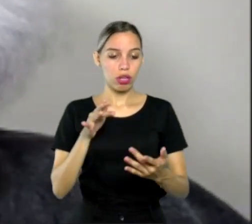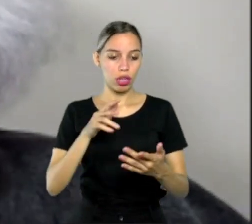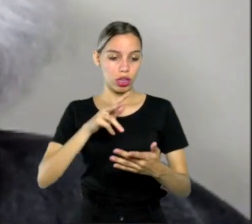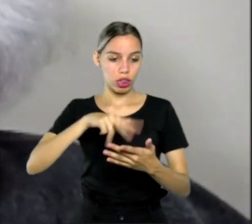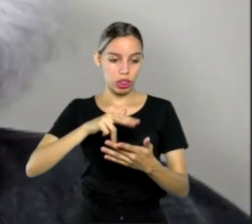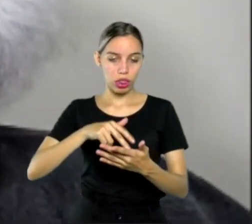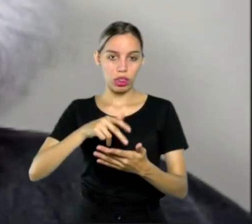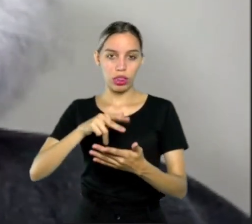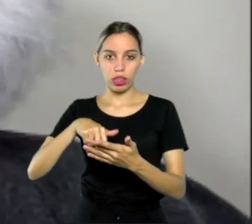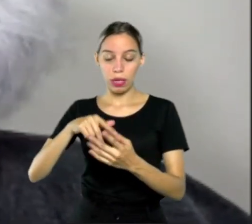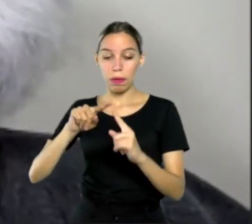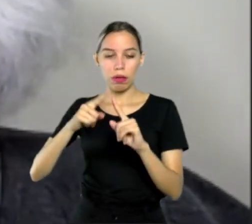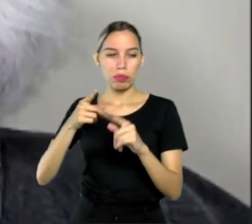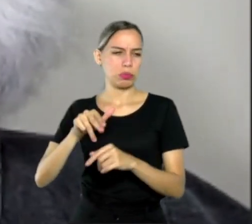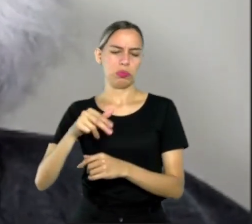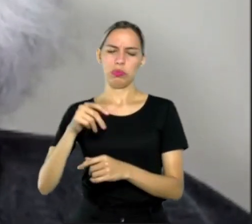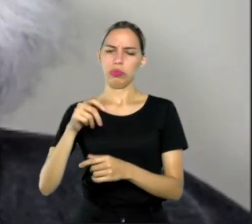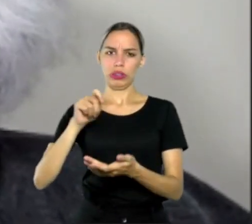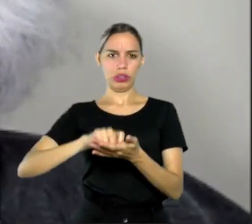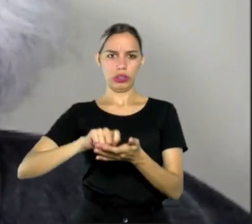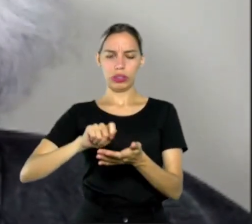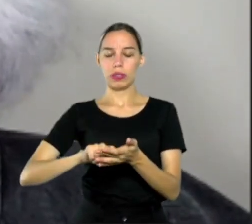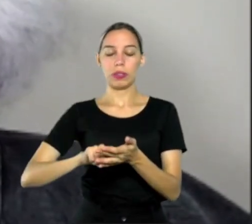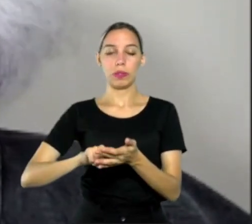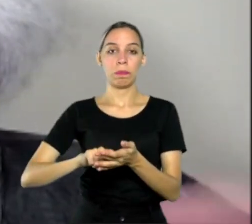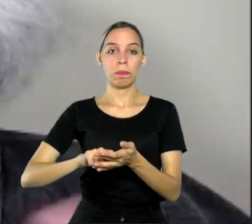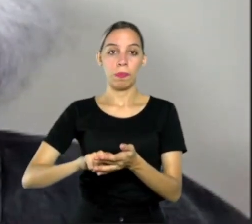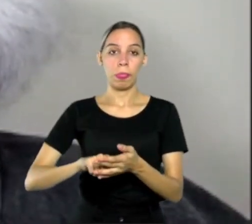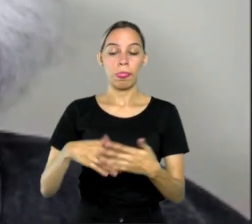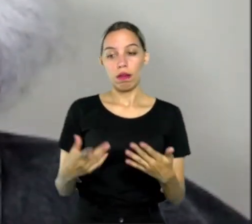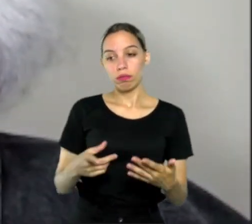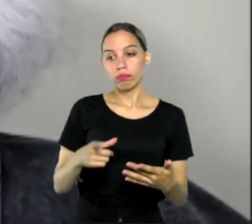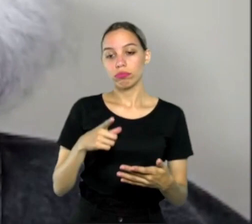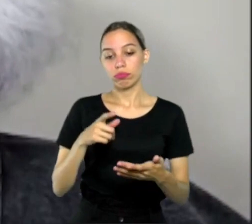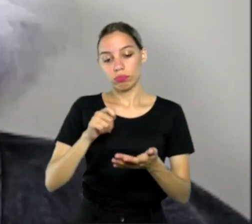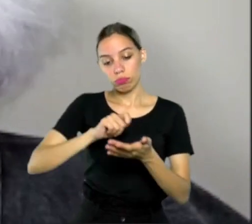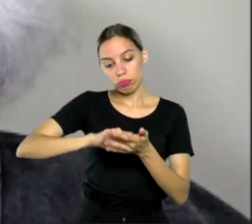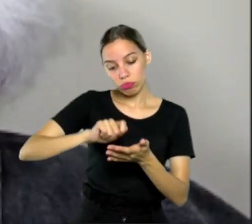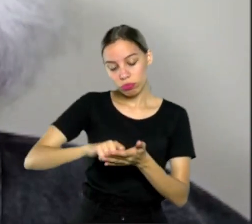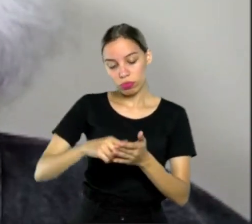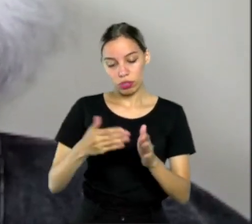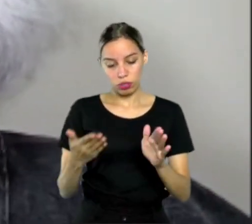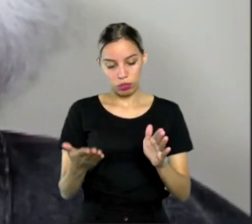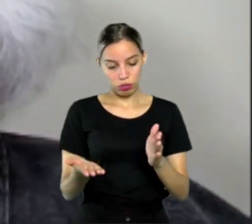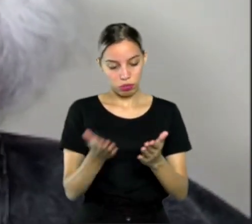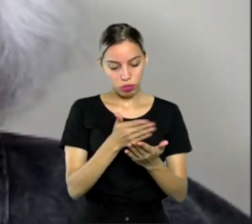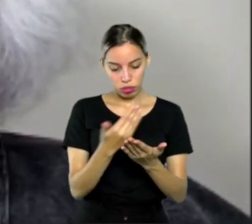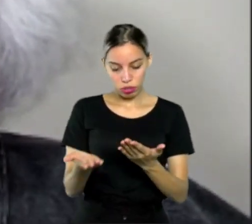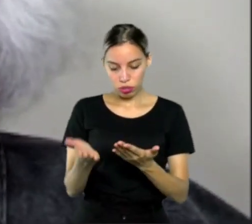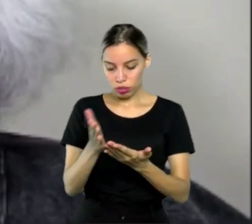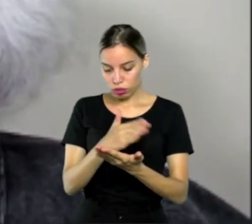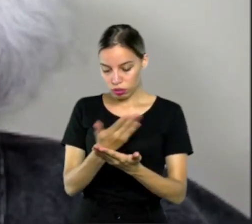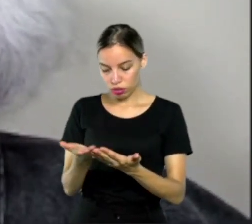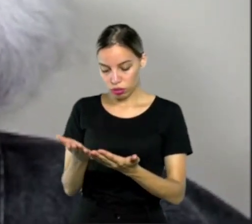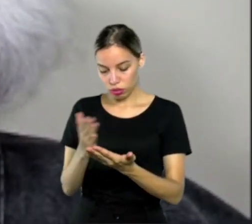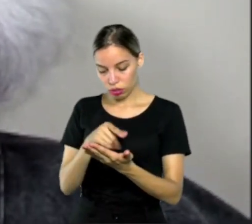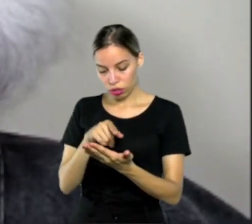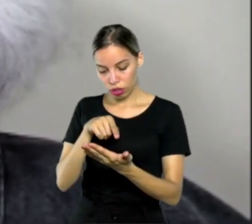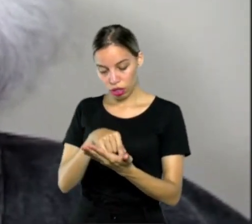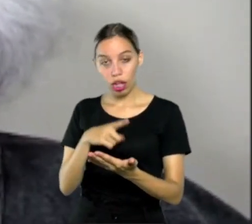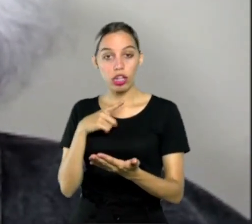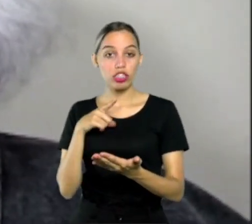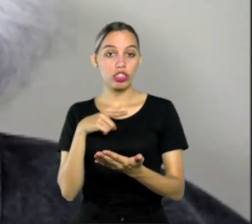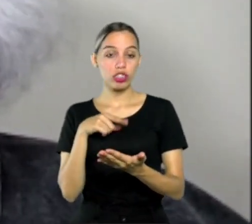ainda, né? Então, essa cartilha tinha umas histórias no final, até hoje eu me lembro de algumas, assim, é uma coisa